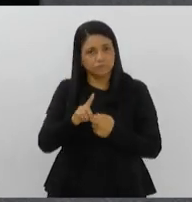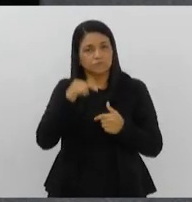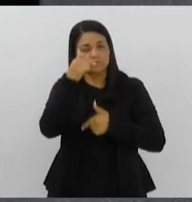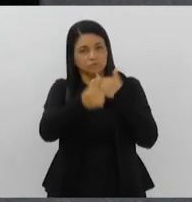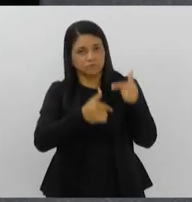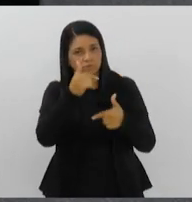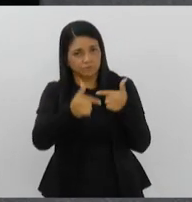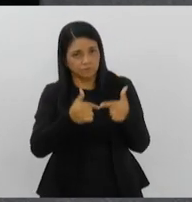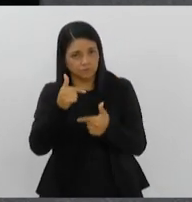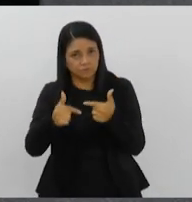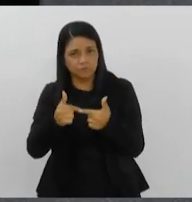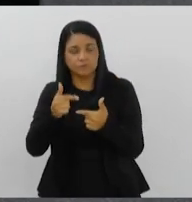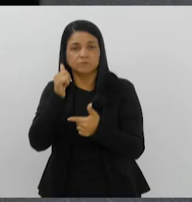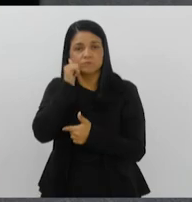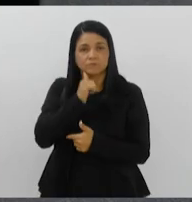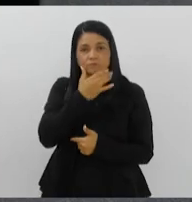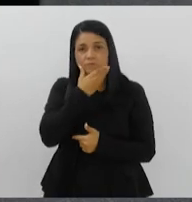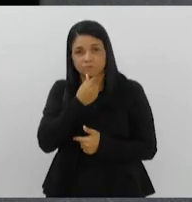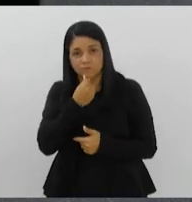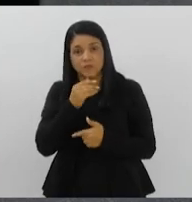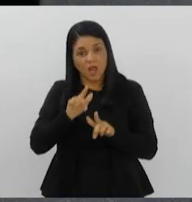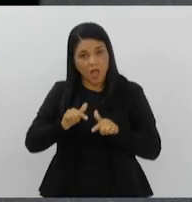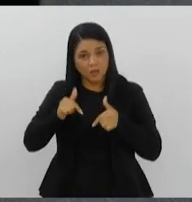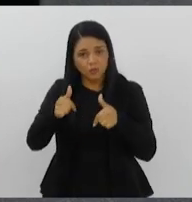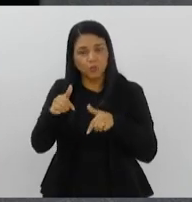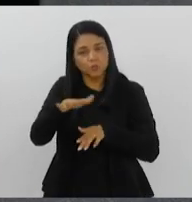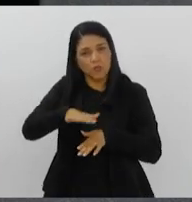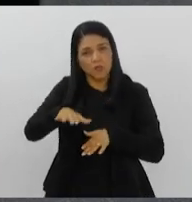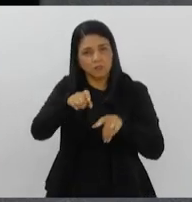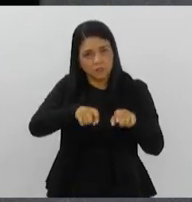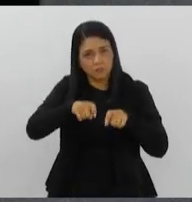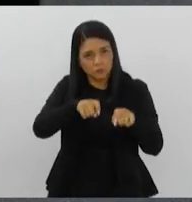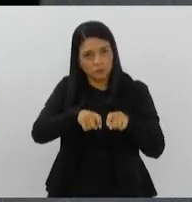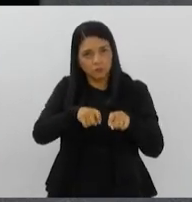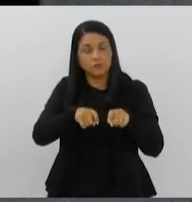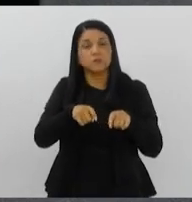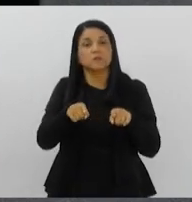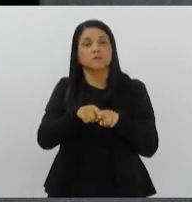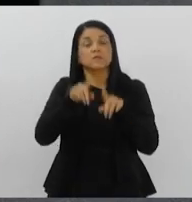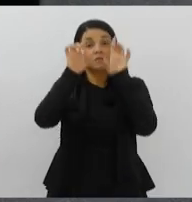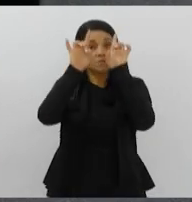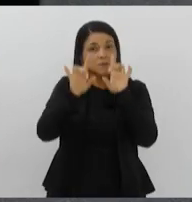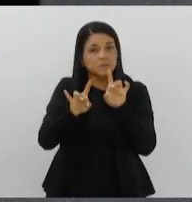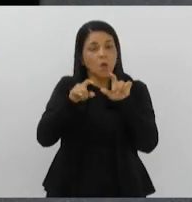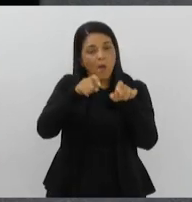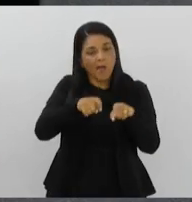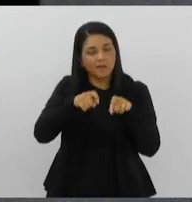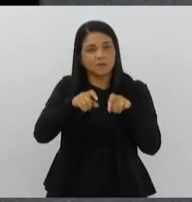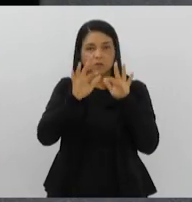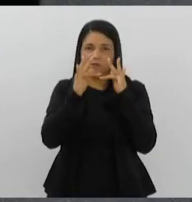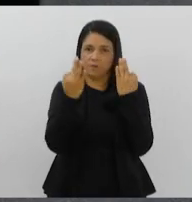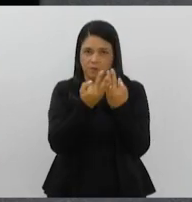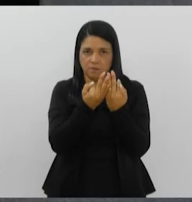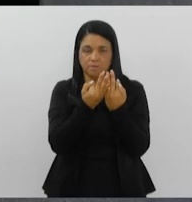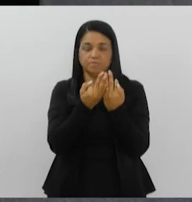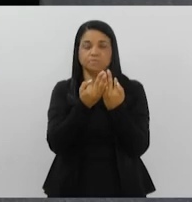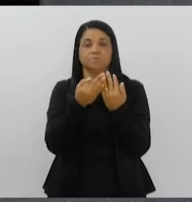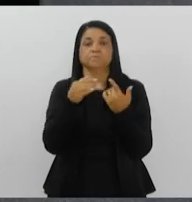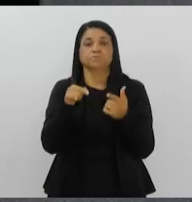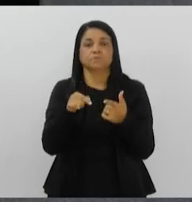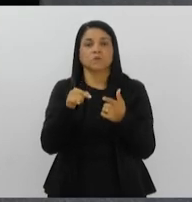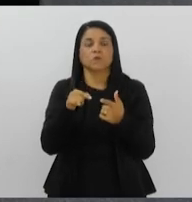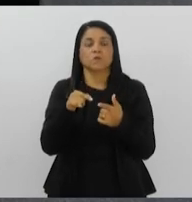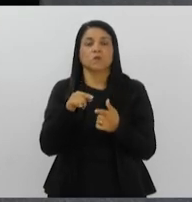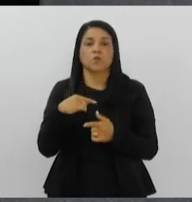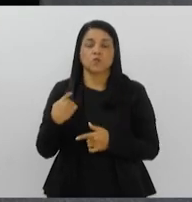trabalhadores e trabalhadoras que atuam na agricultura e na agricultura, em especial, agricultura familiar. Fica aqui o